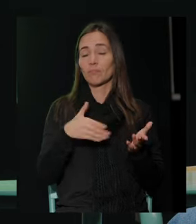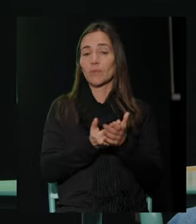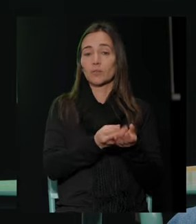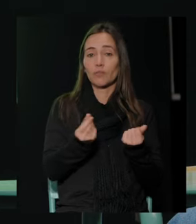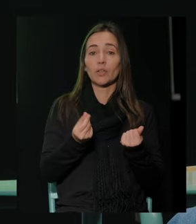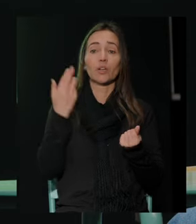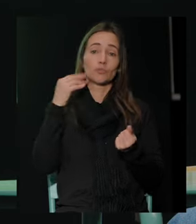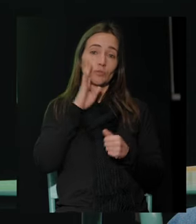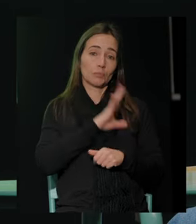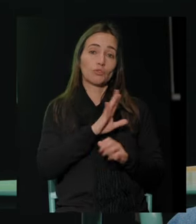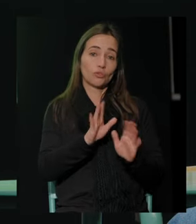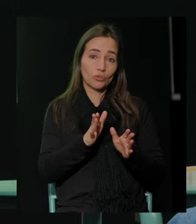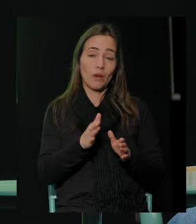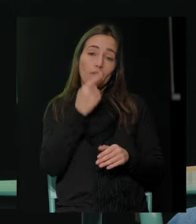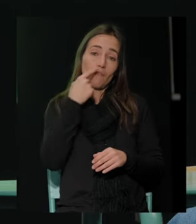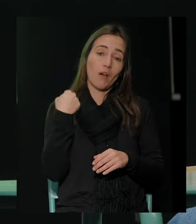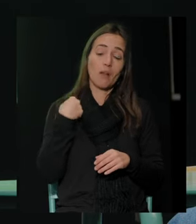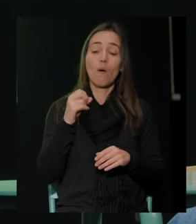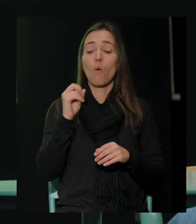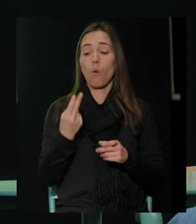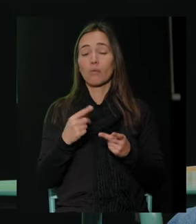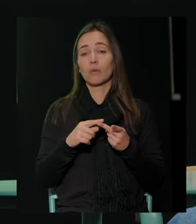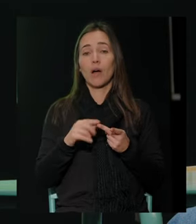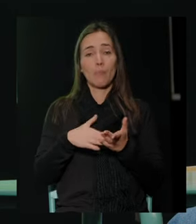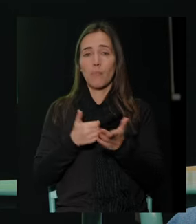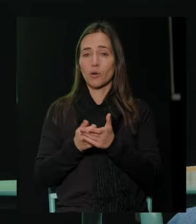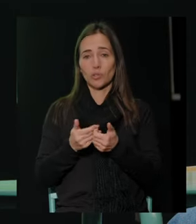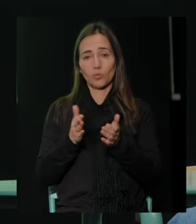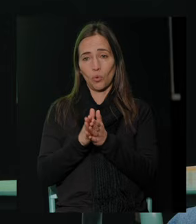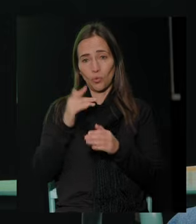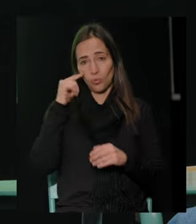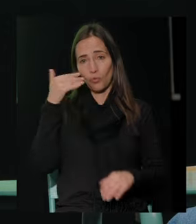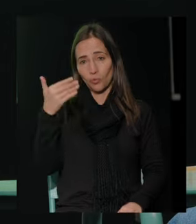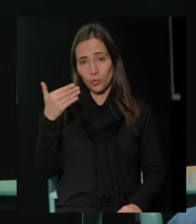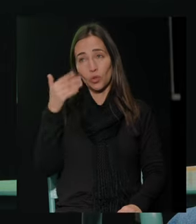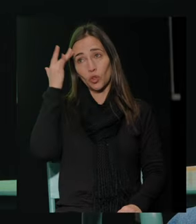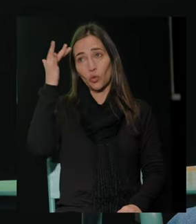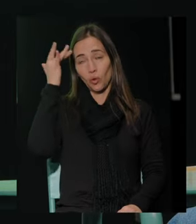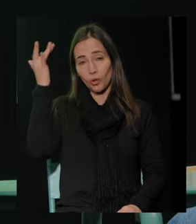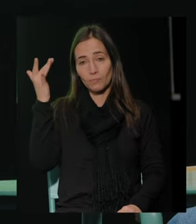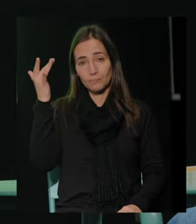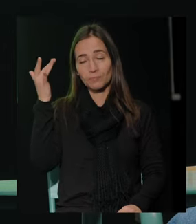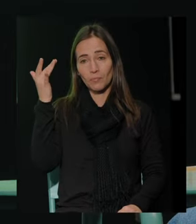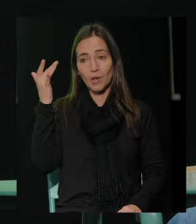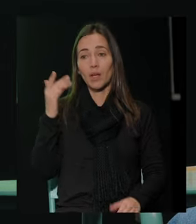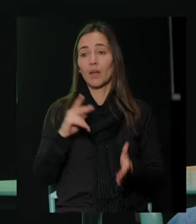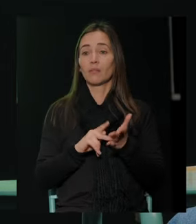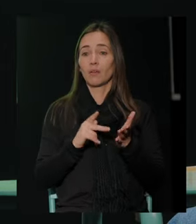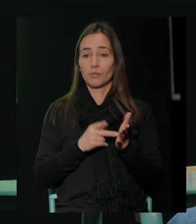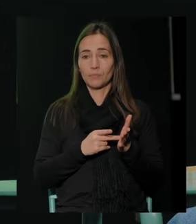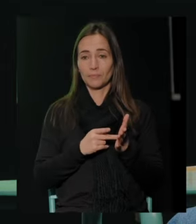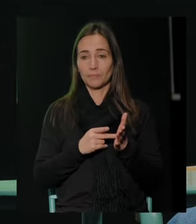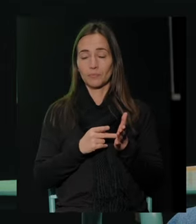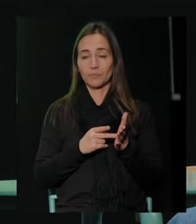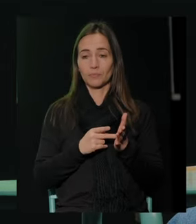foram testadas e falharam, ou então se aposta tudo num futuro teórico. Ou seja, a tecnologia,